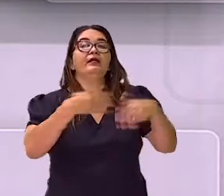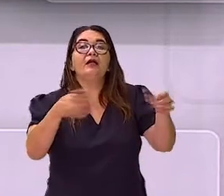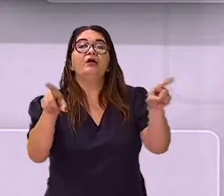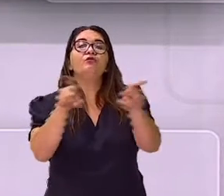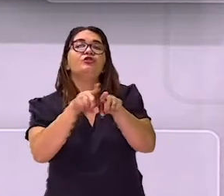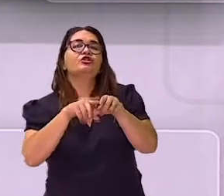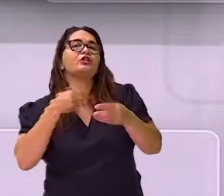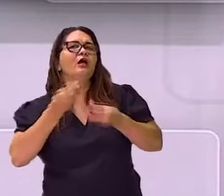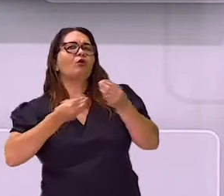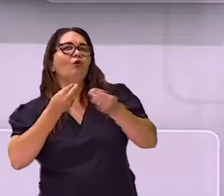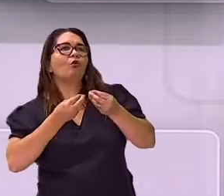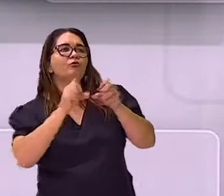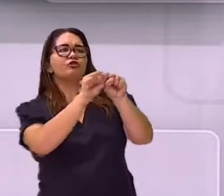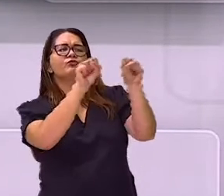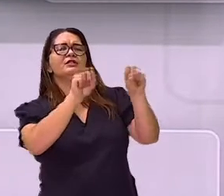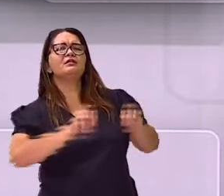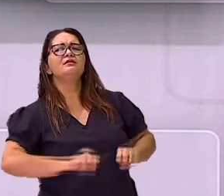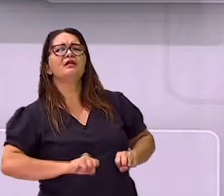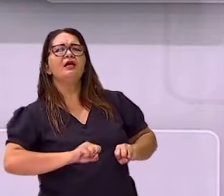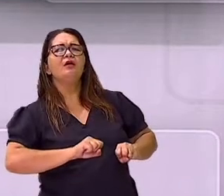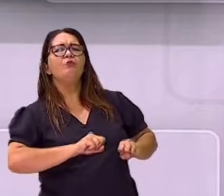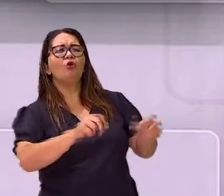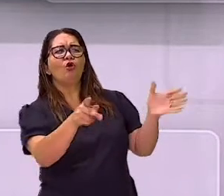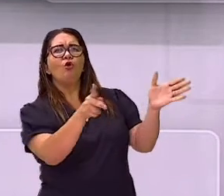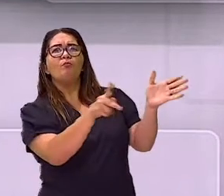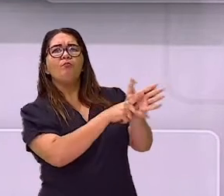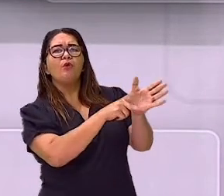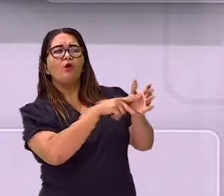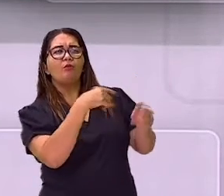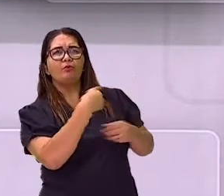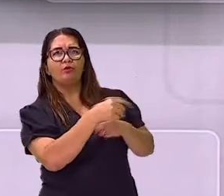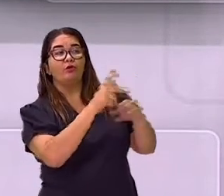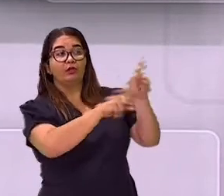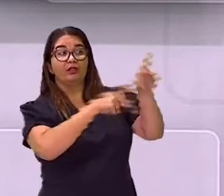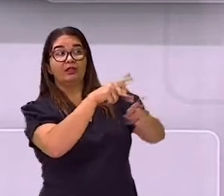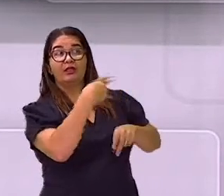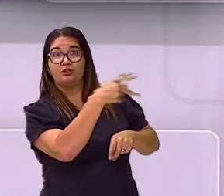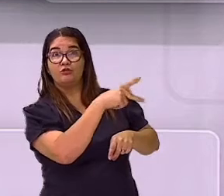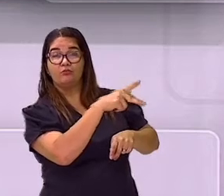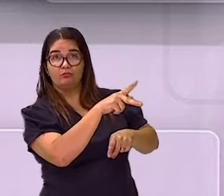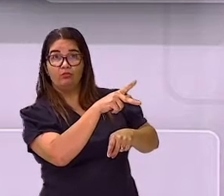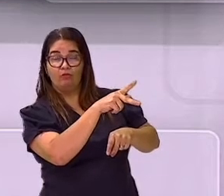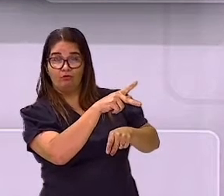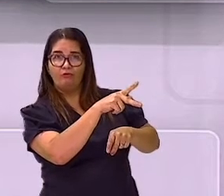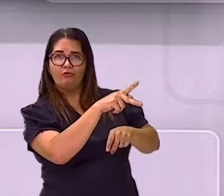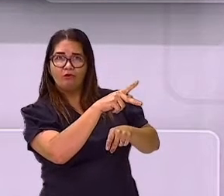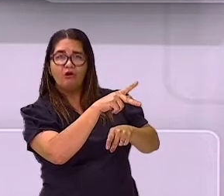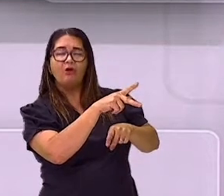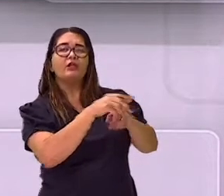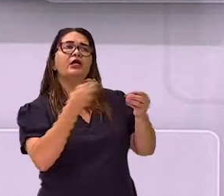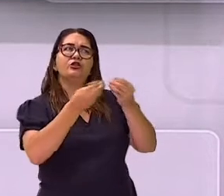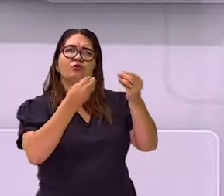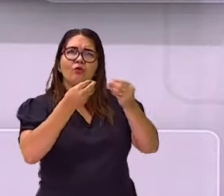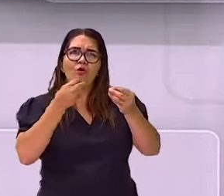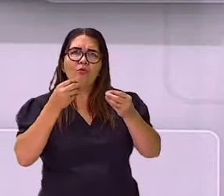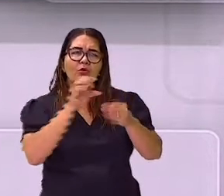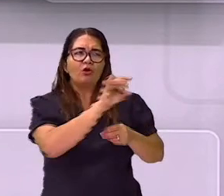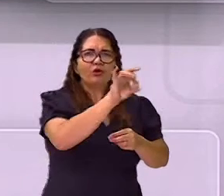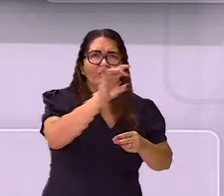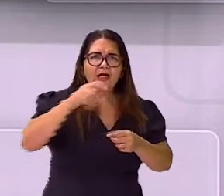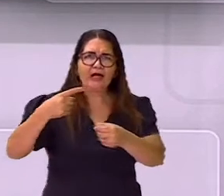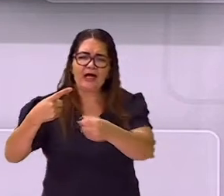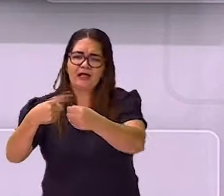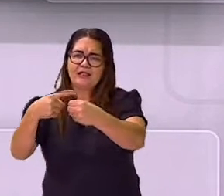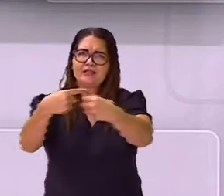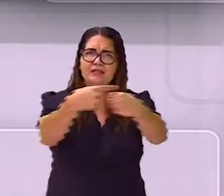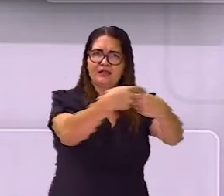colher impostos, né? De arrecadar os impostos. Então, cada província, ela obedecia